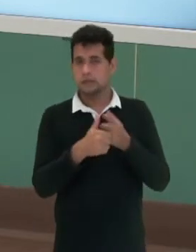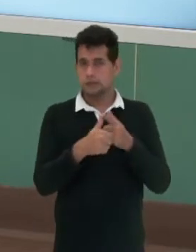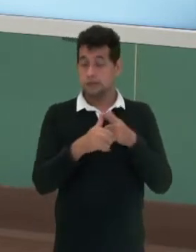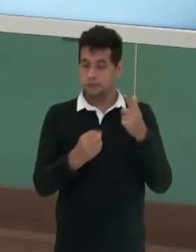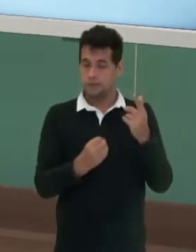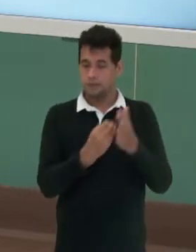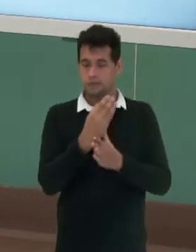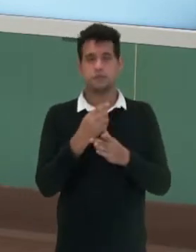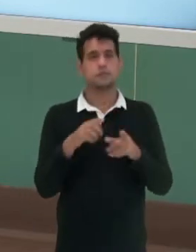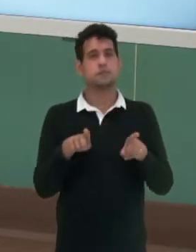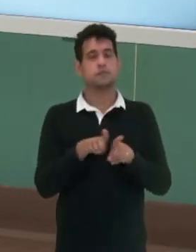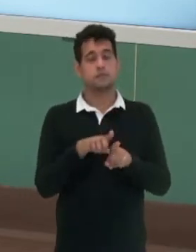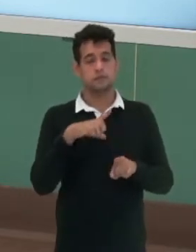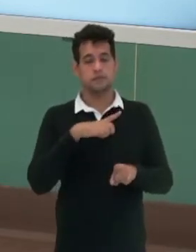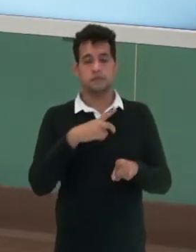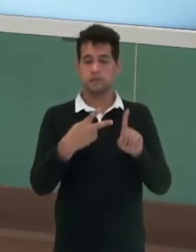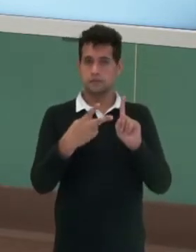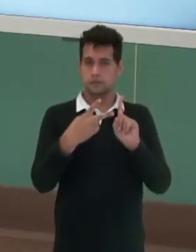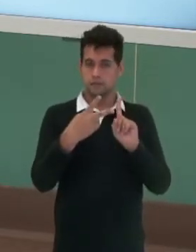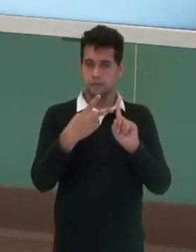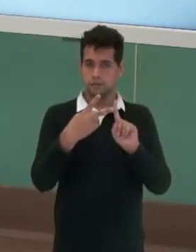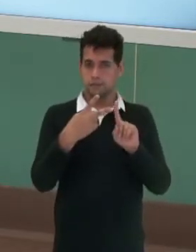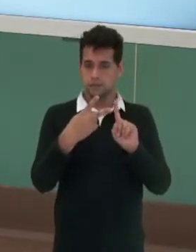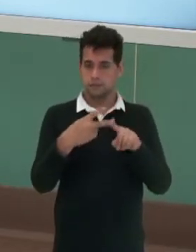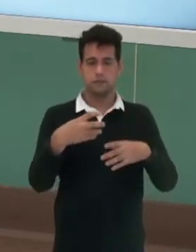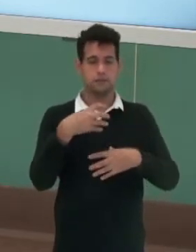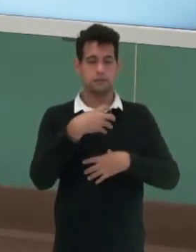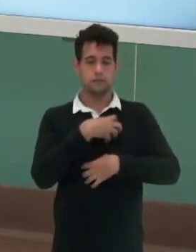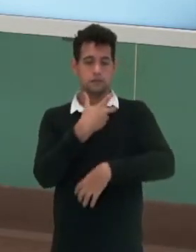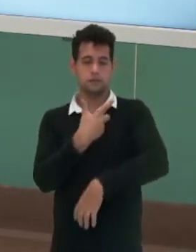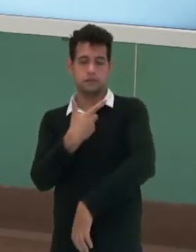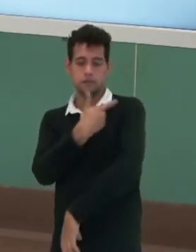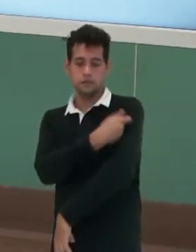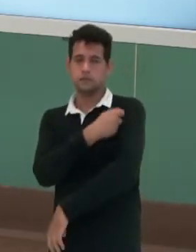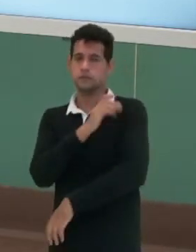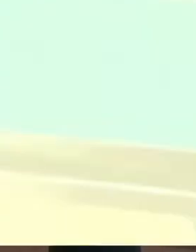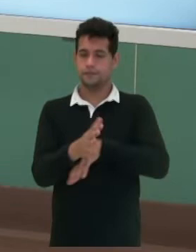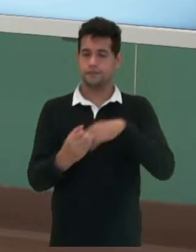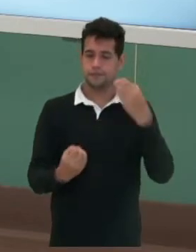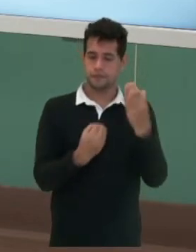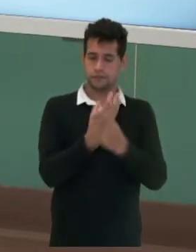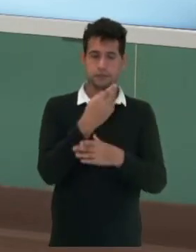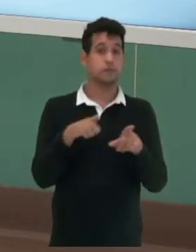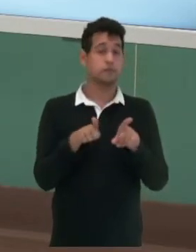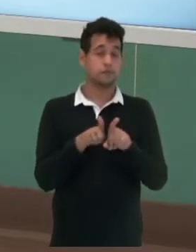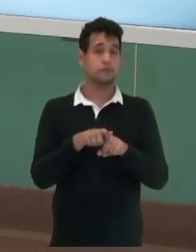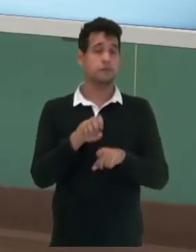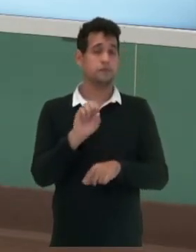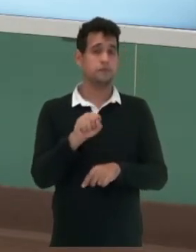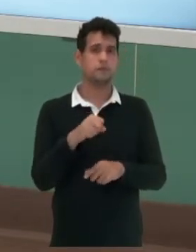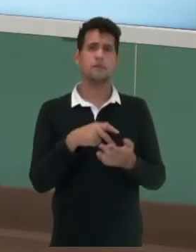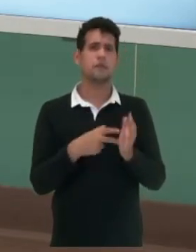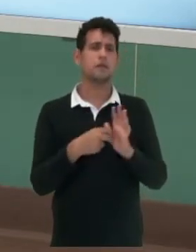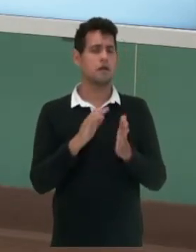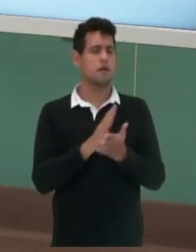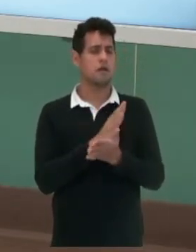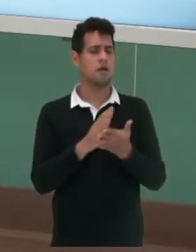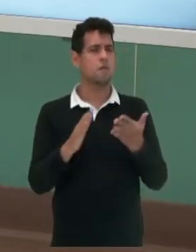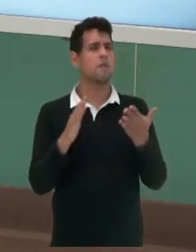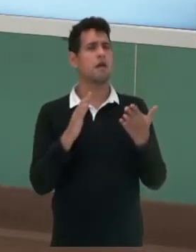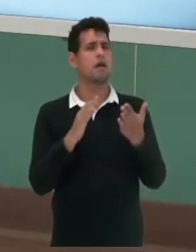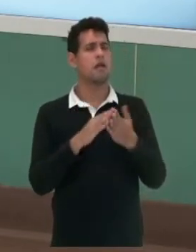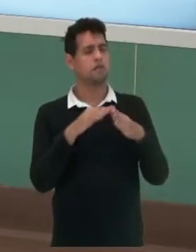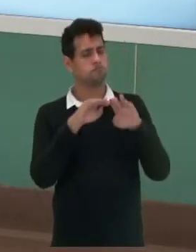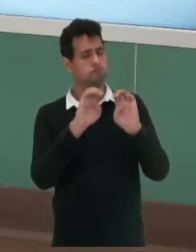produziram. Existe o segundo tipo de vacina que foi produzido quando só algumas estruturas